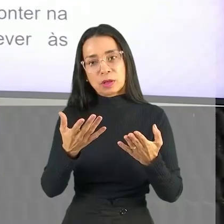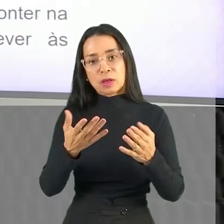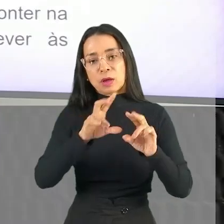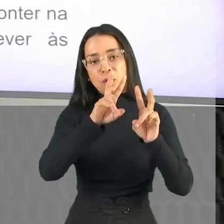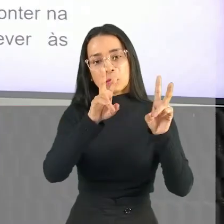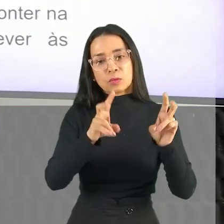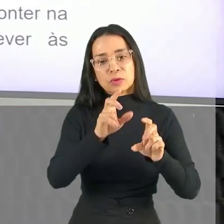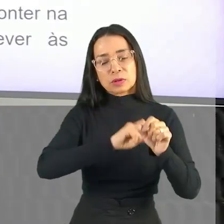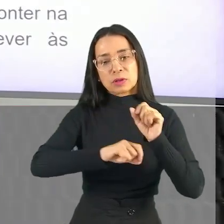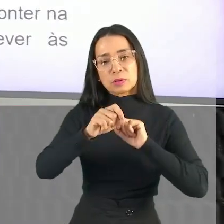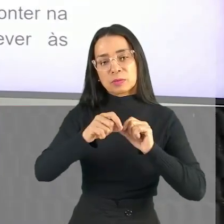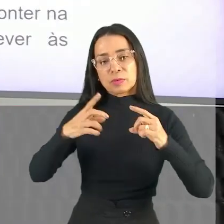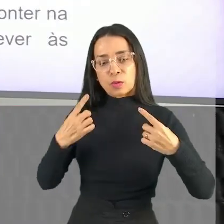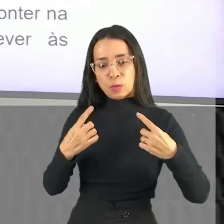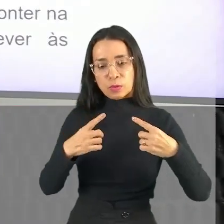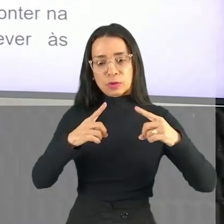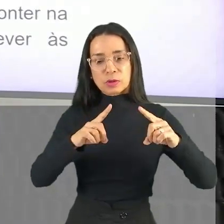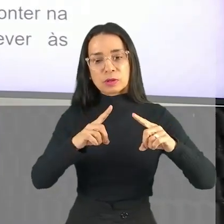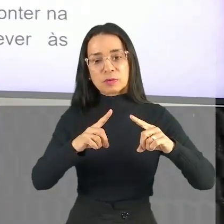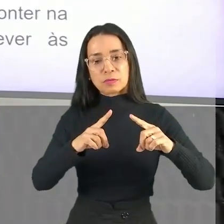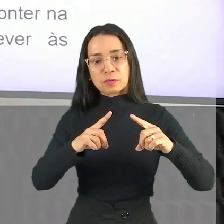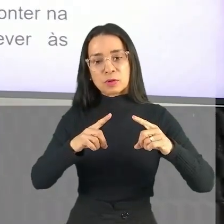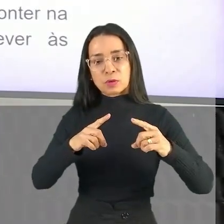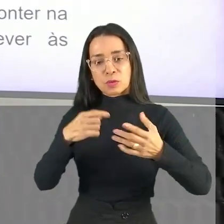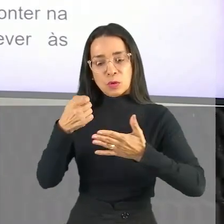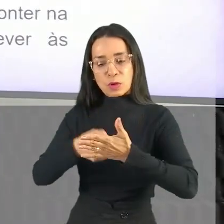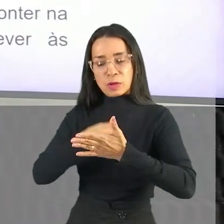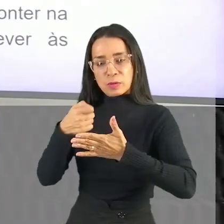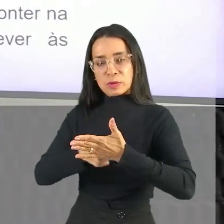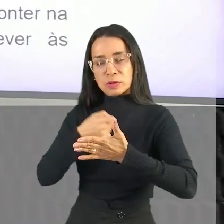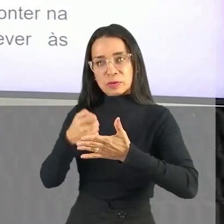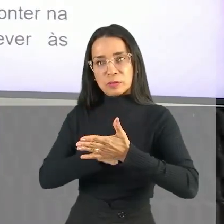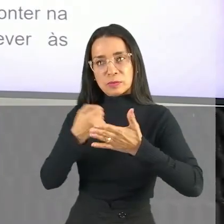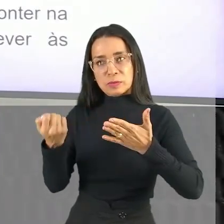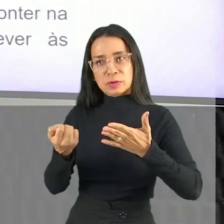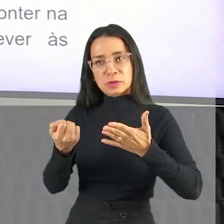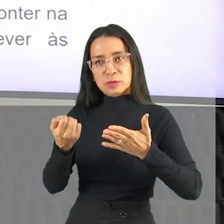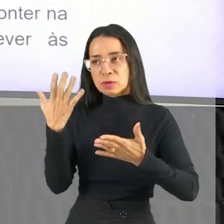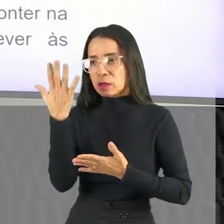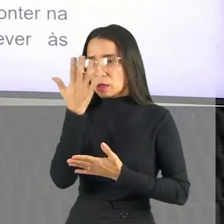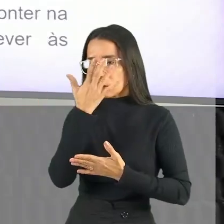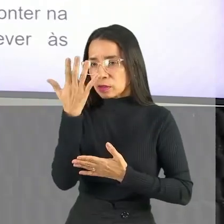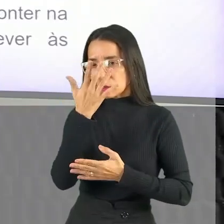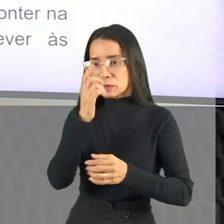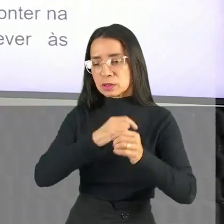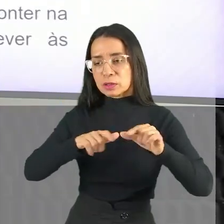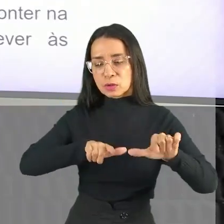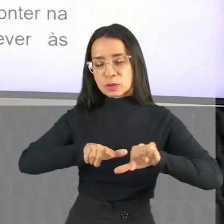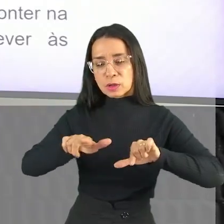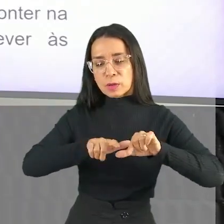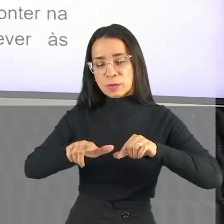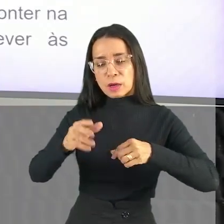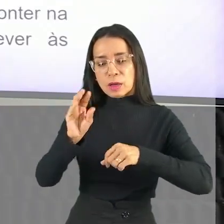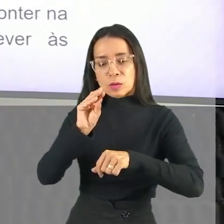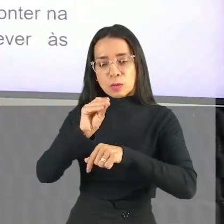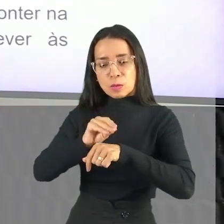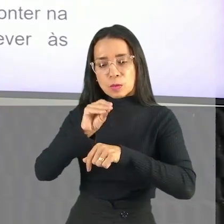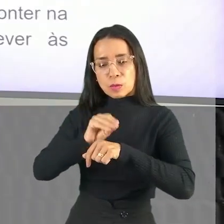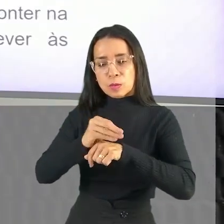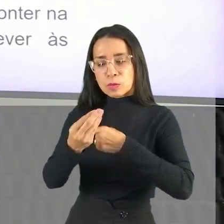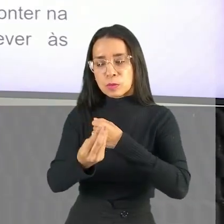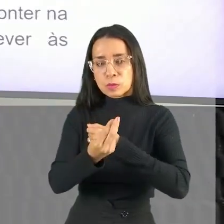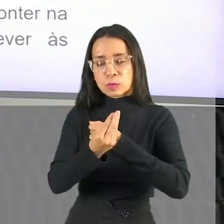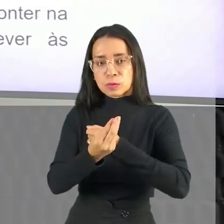da invisibilidade do trabalho de cuidados, que foi o tema do ano passado, ele não era um tema